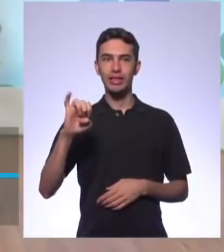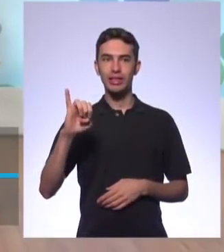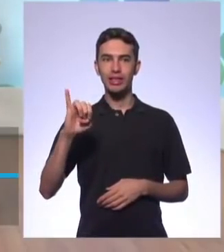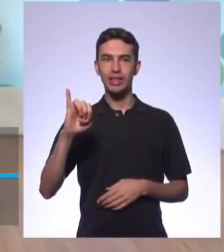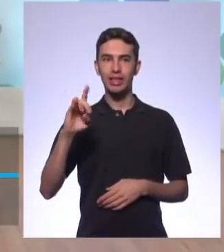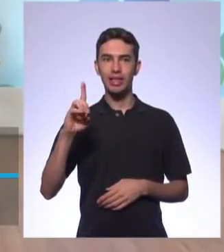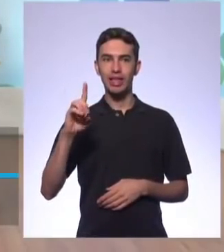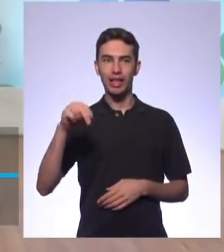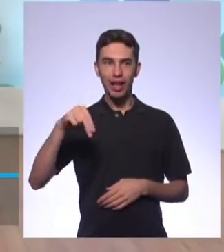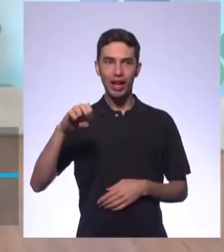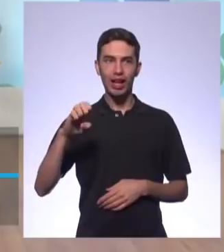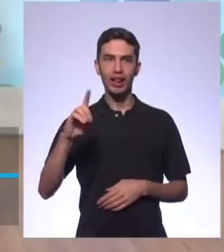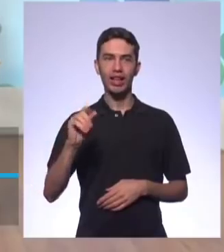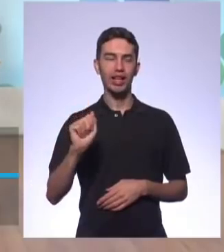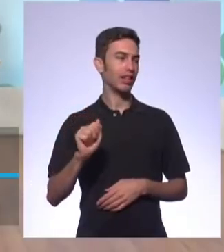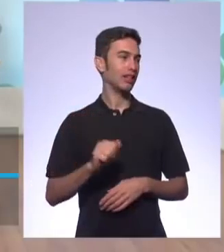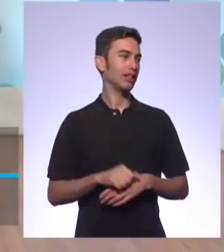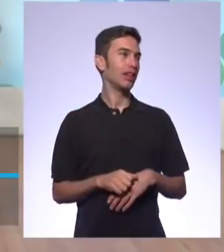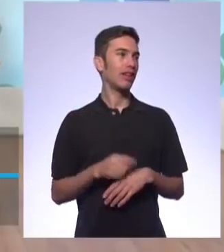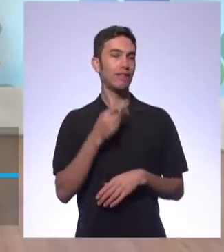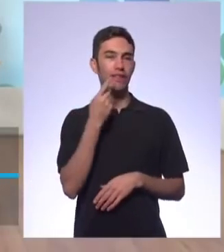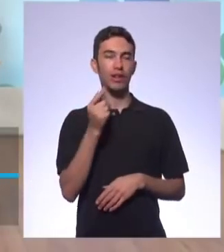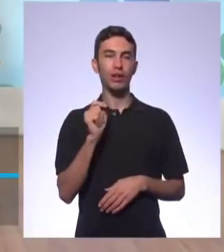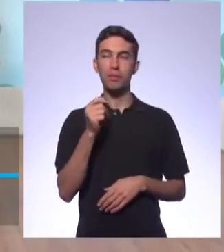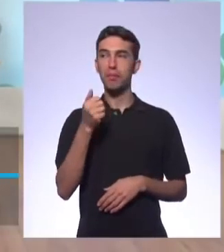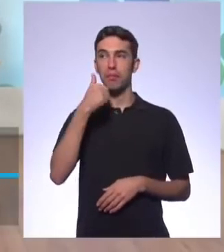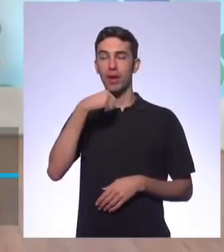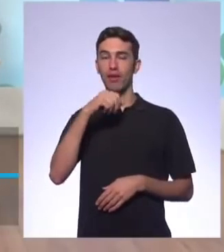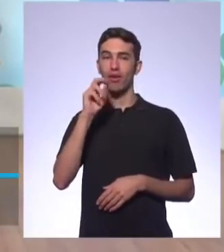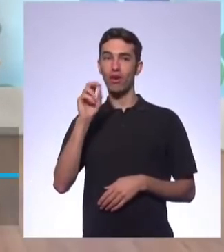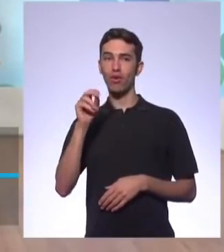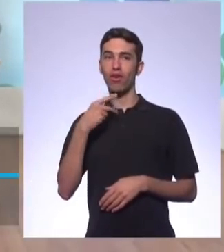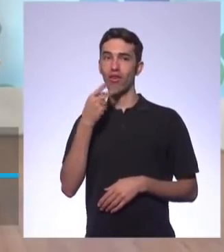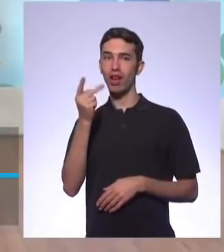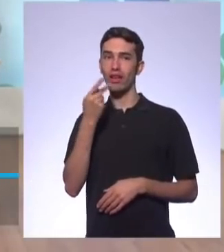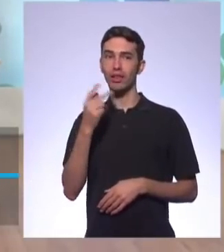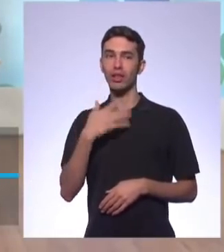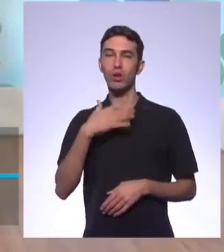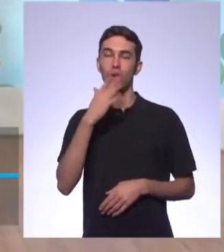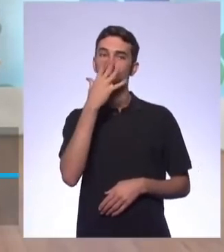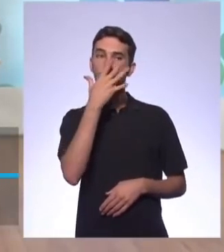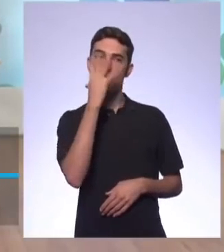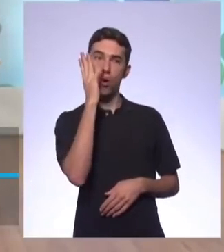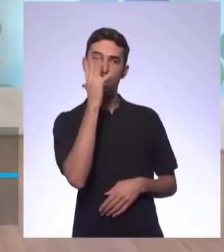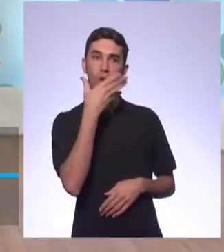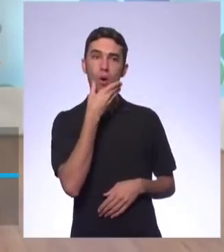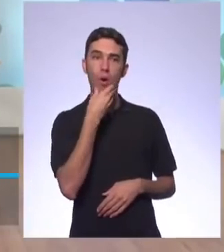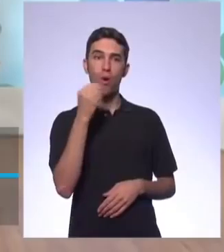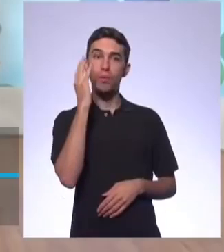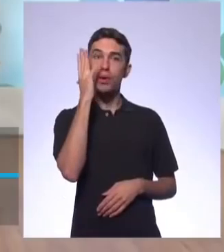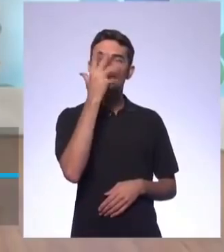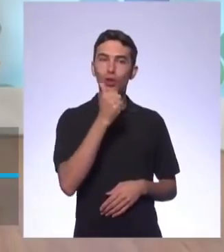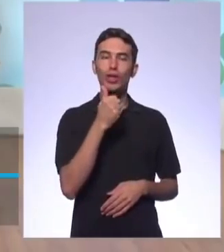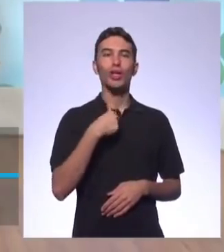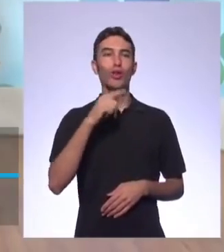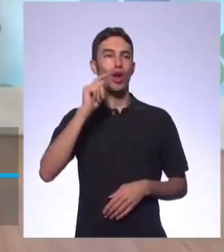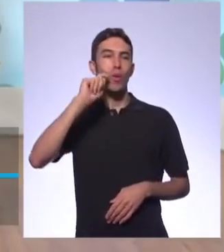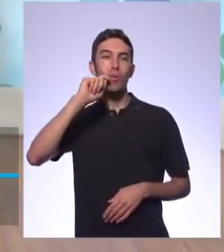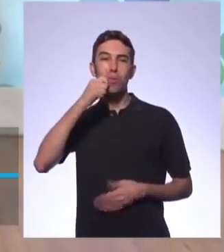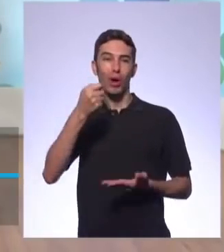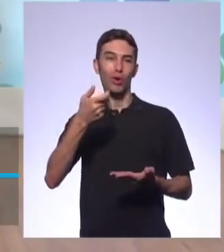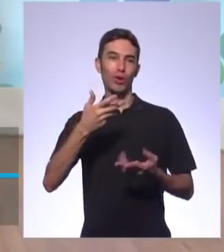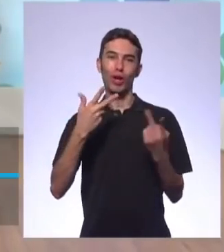Luzineda aqui falou o seguinte: minha avó falava que um homem bonito era um pão. Era um pão, é